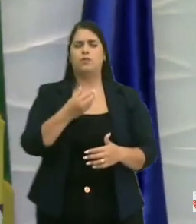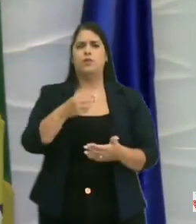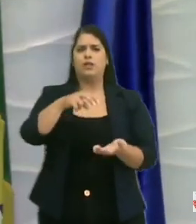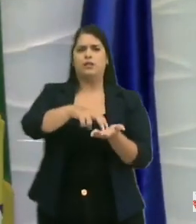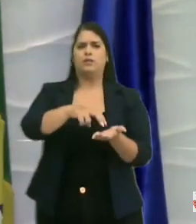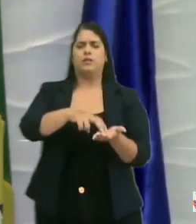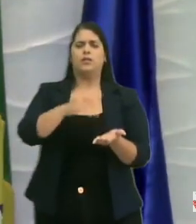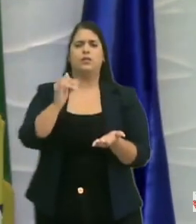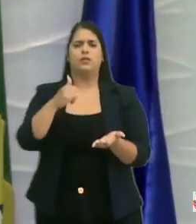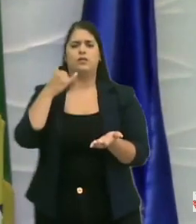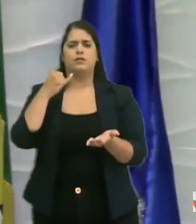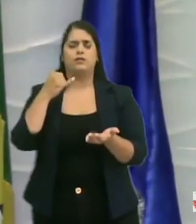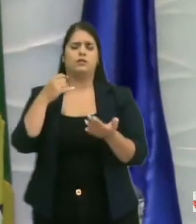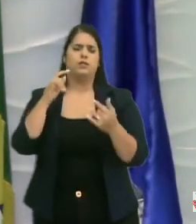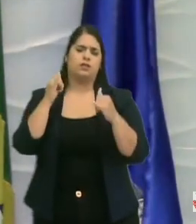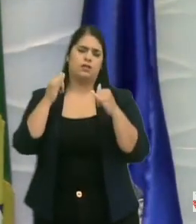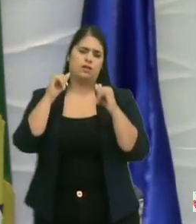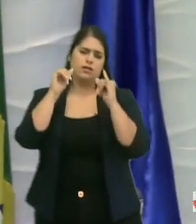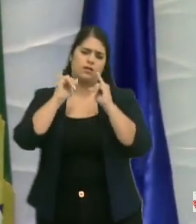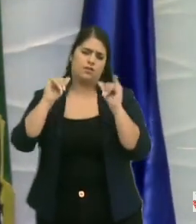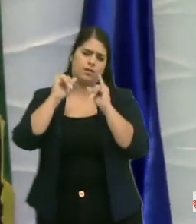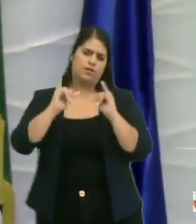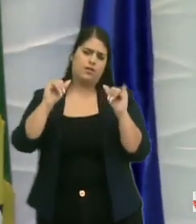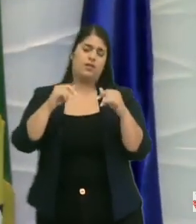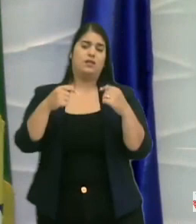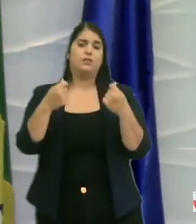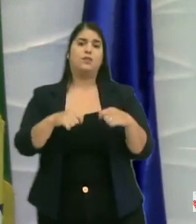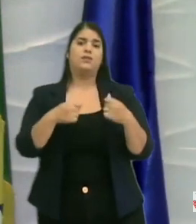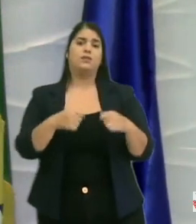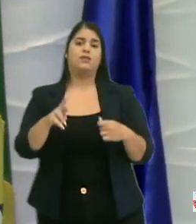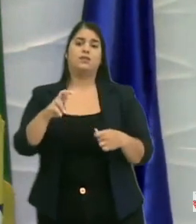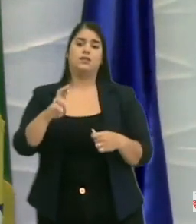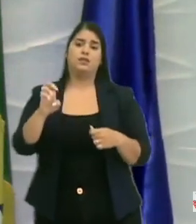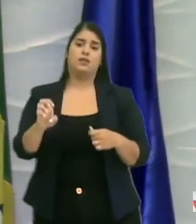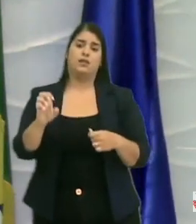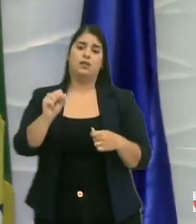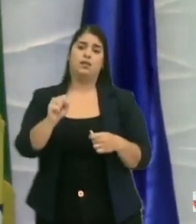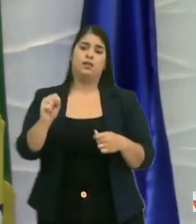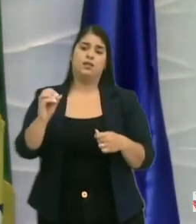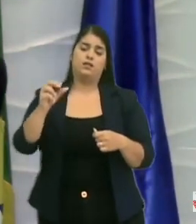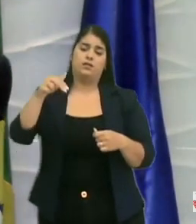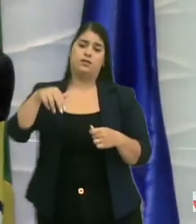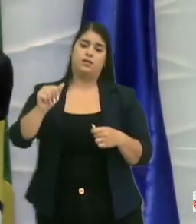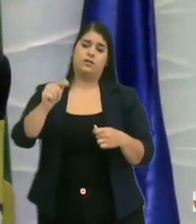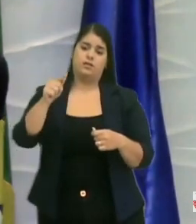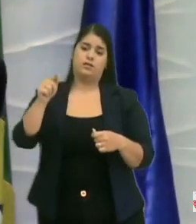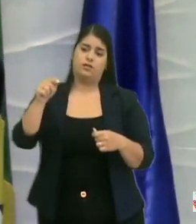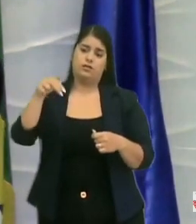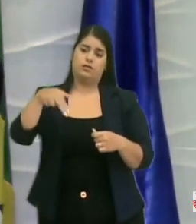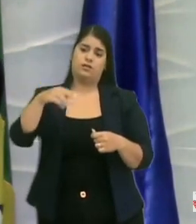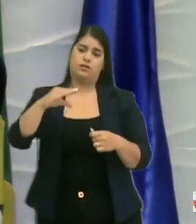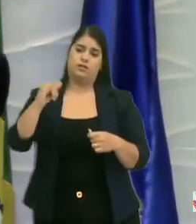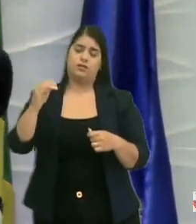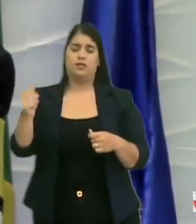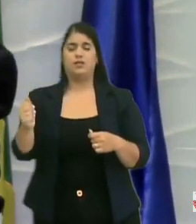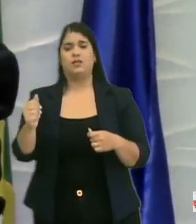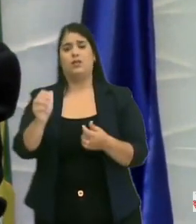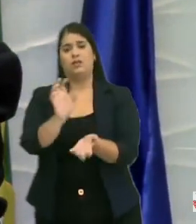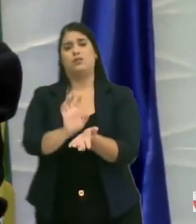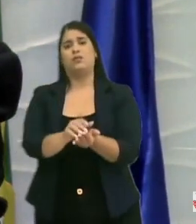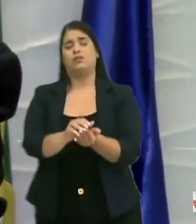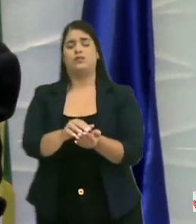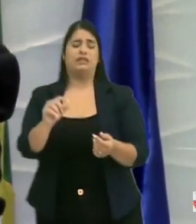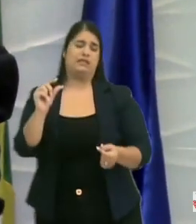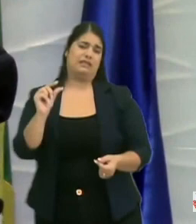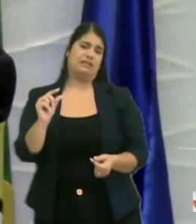meu celular. Ele está precisando de uma ressonância. Sabemos que a cota de ressonância é pequena do município.